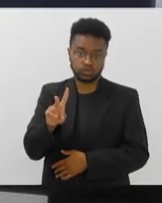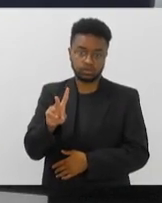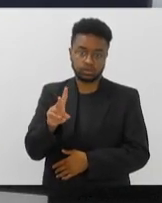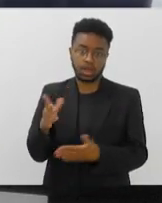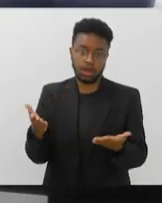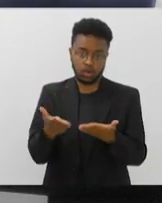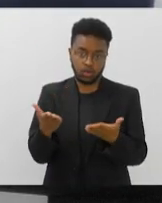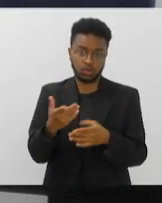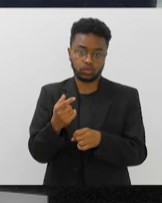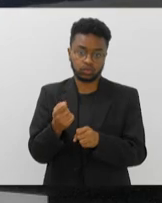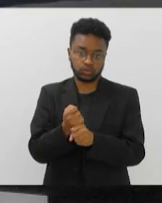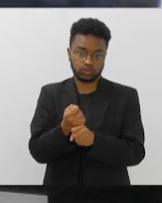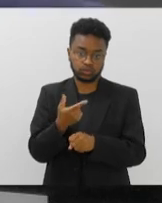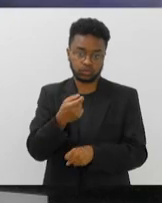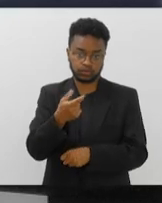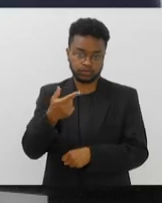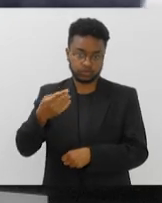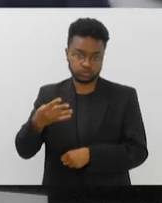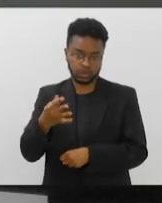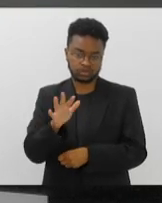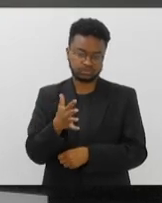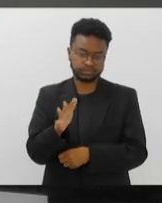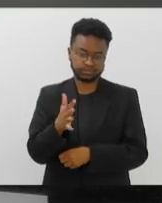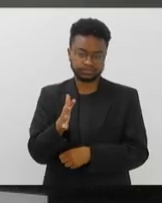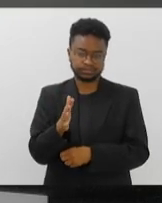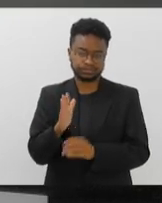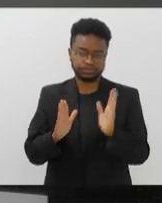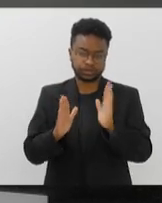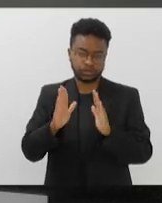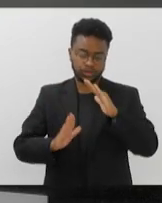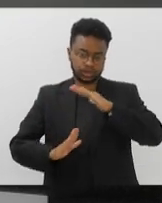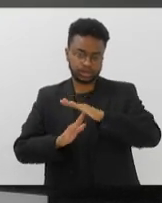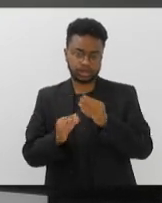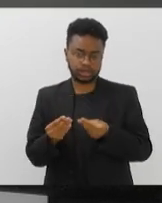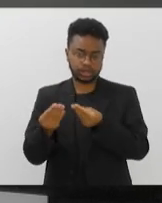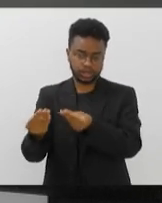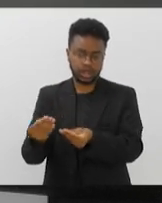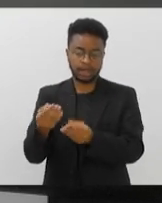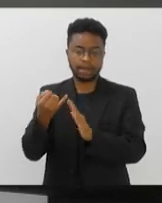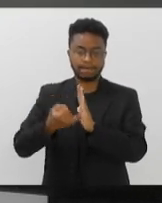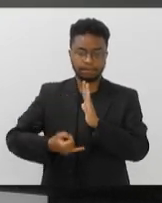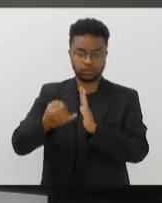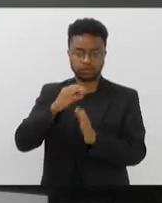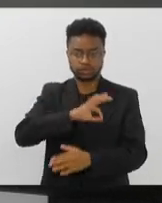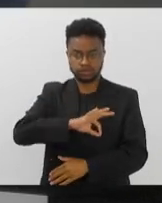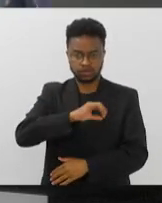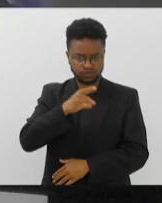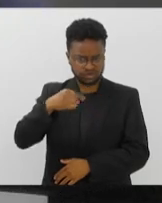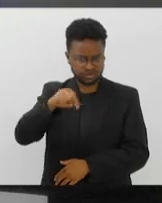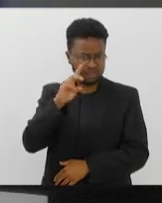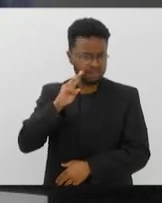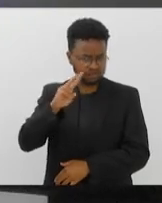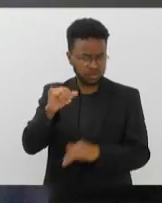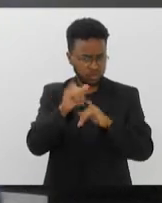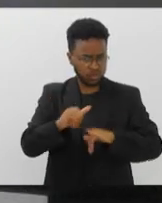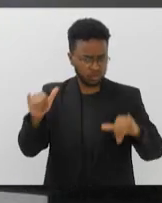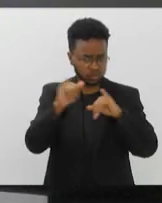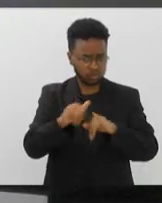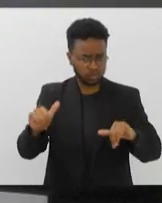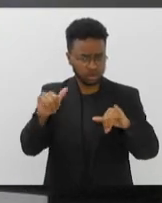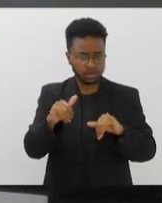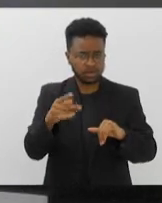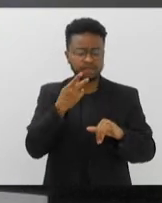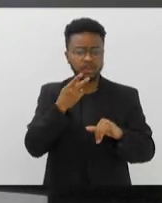nesse ano agora perto ali da da do do prazo para entrega de Imposto de Renda pessoa física alguém viu campanhas e campanhas olha